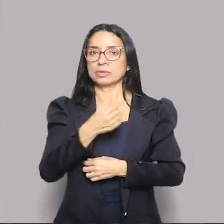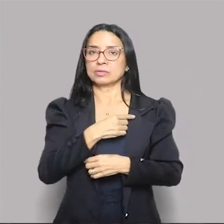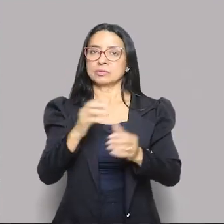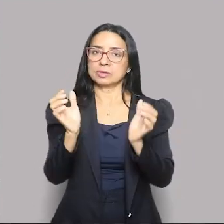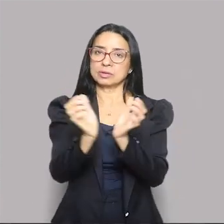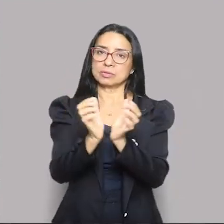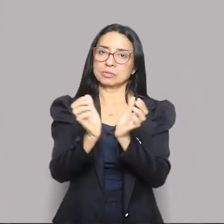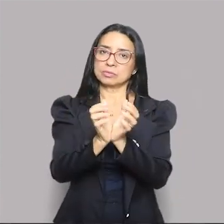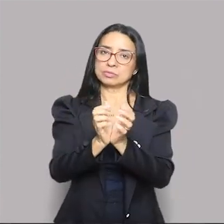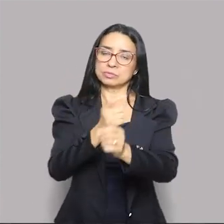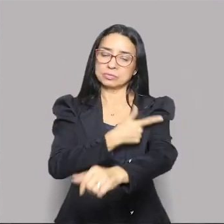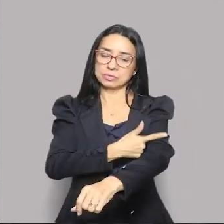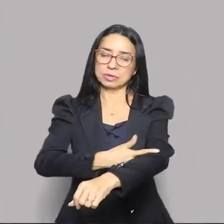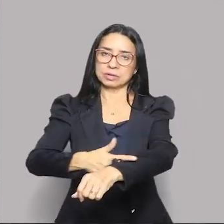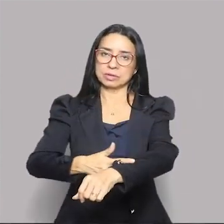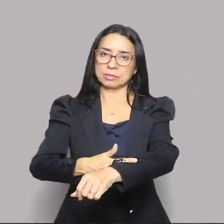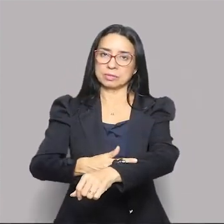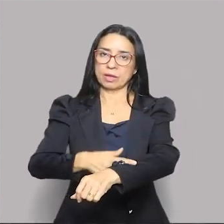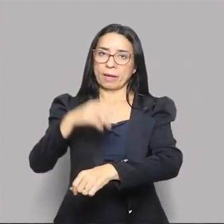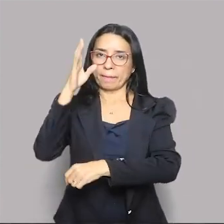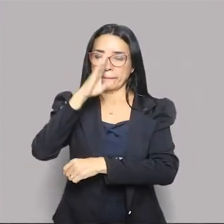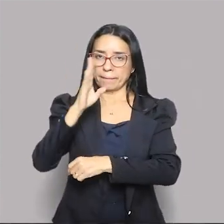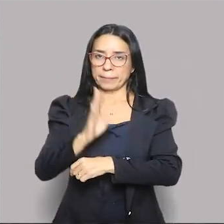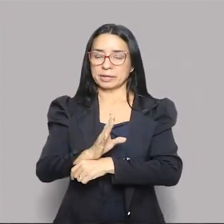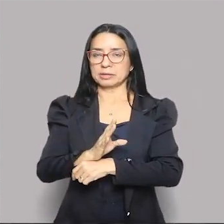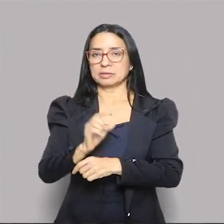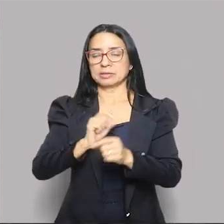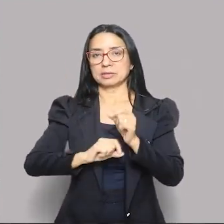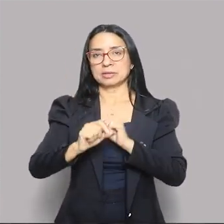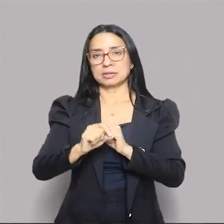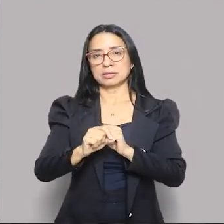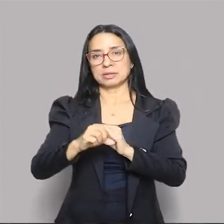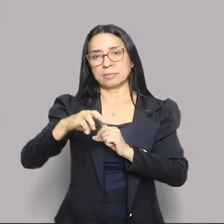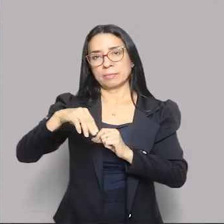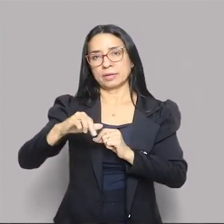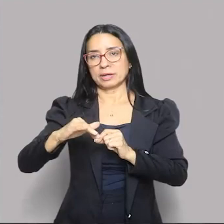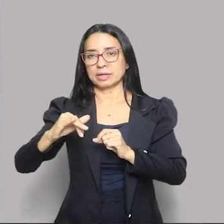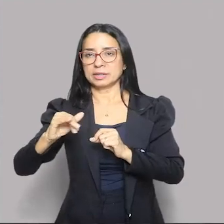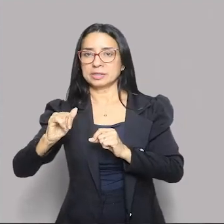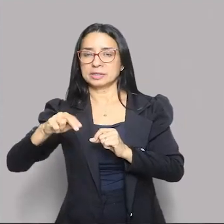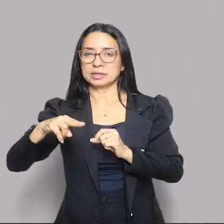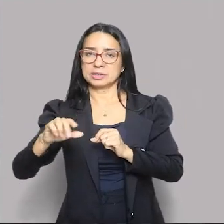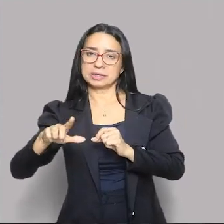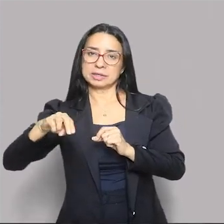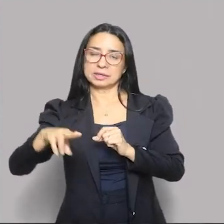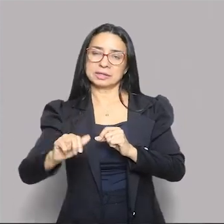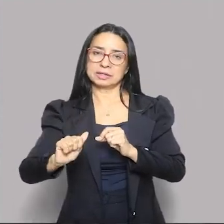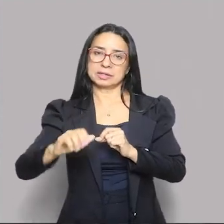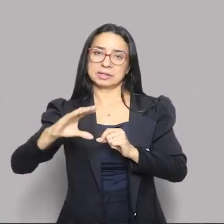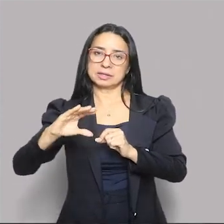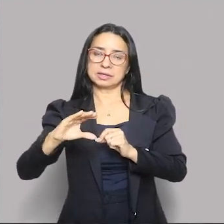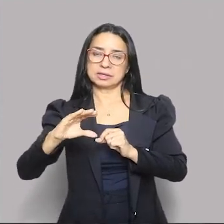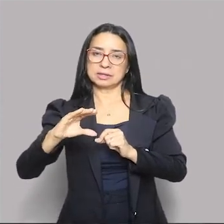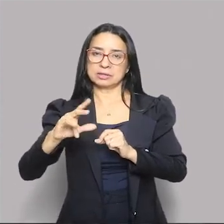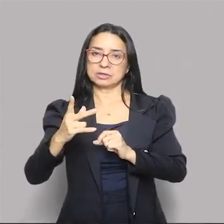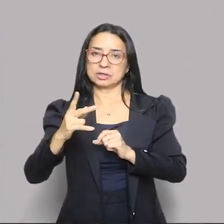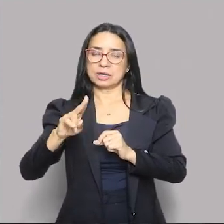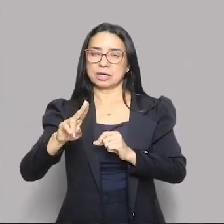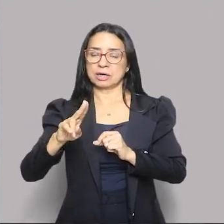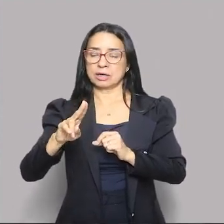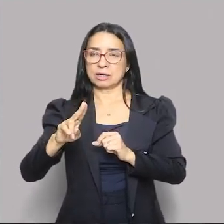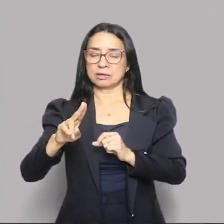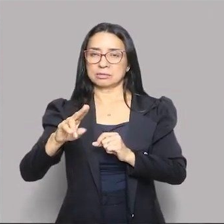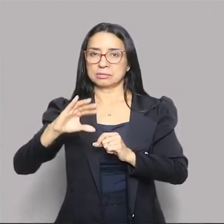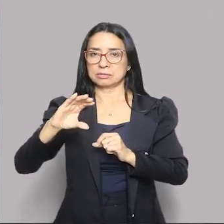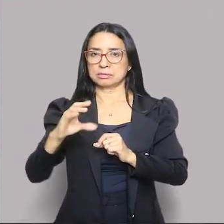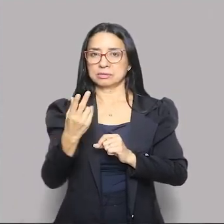conjunto de hábitos. A brasileira, a filósofa brasileira Marilena Chauí, conta pra gente que cultura